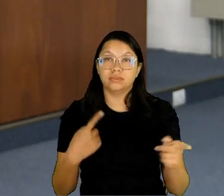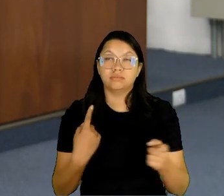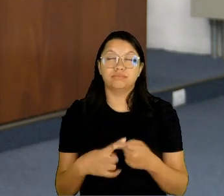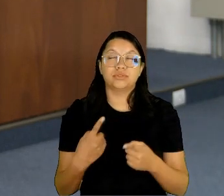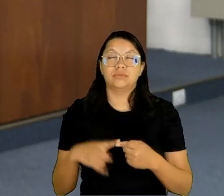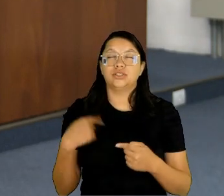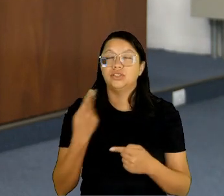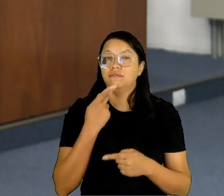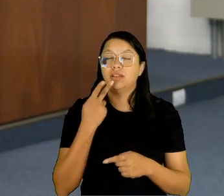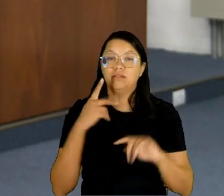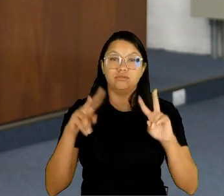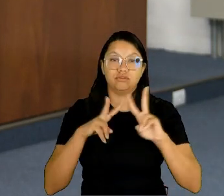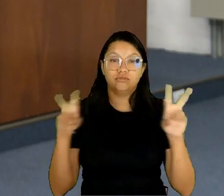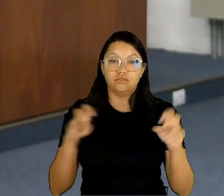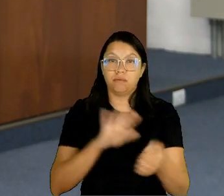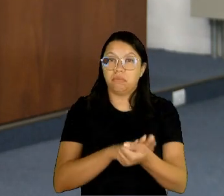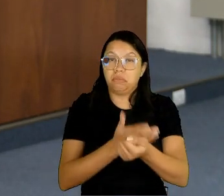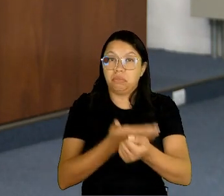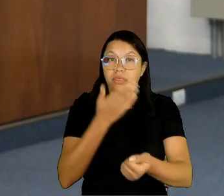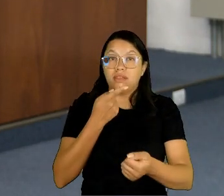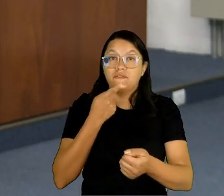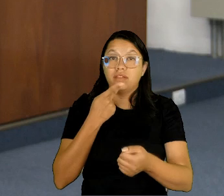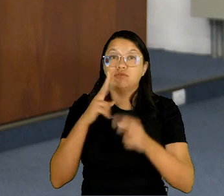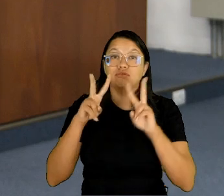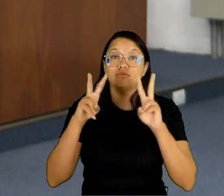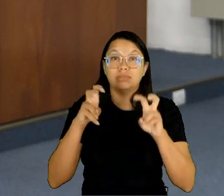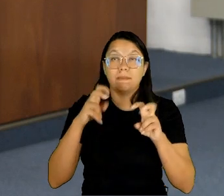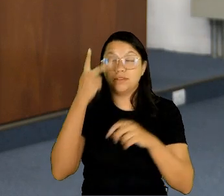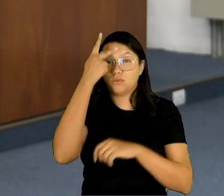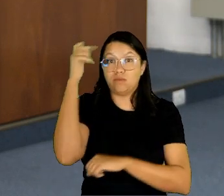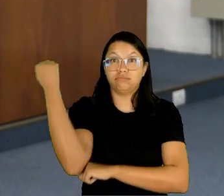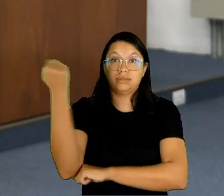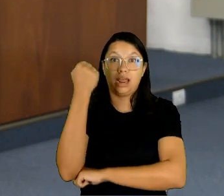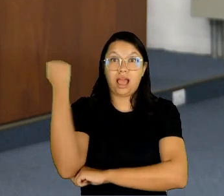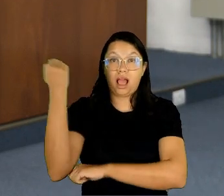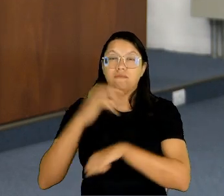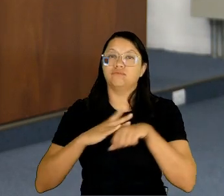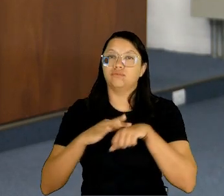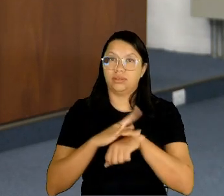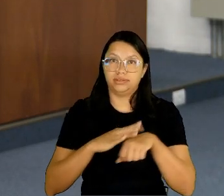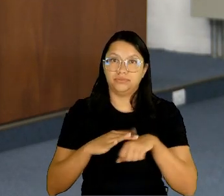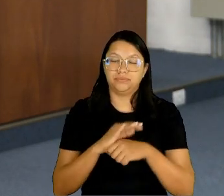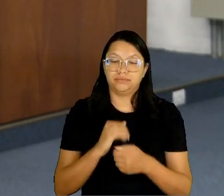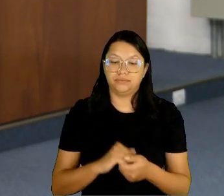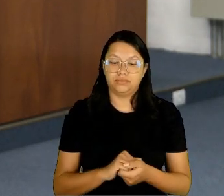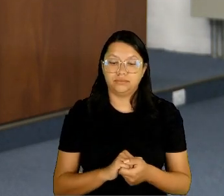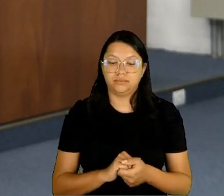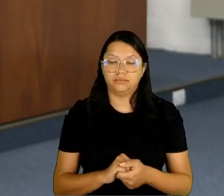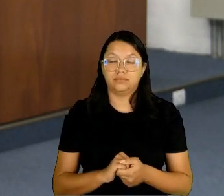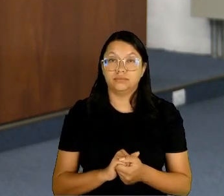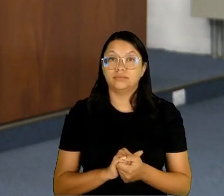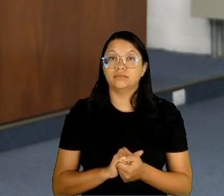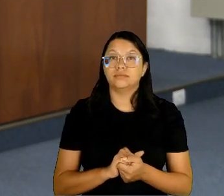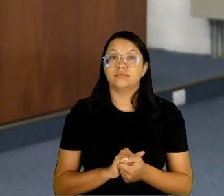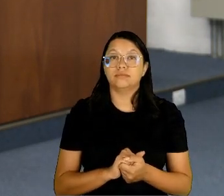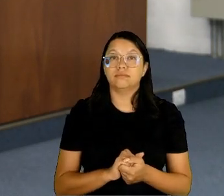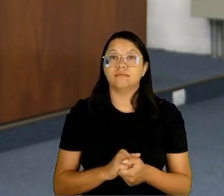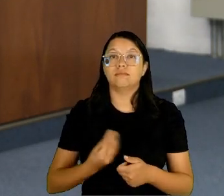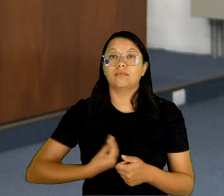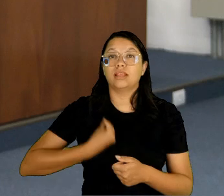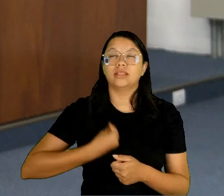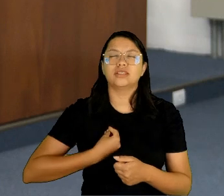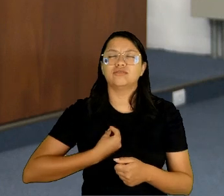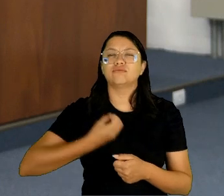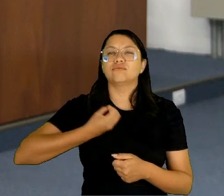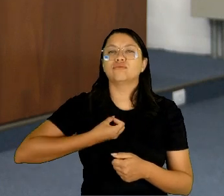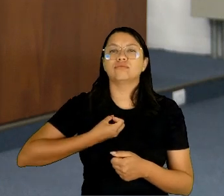diferentes, porque quando a gente está falando de hipertensão, a gente está falando dessa pressão cronicamente elevada. E aí,